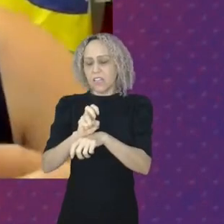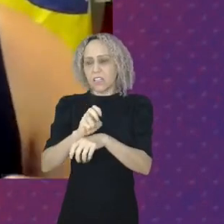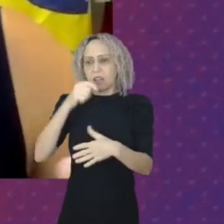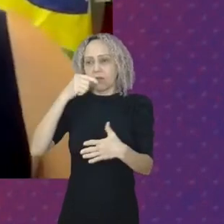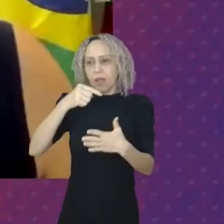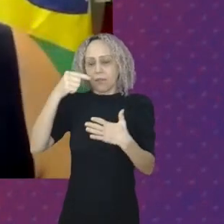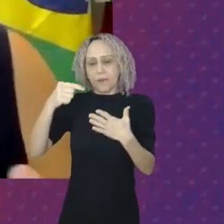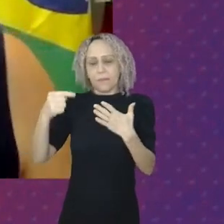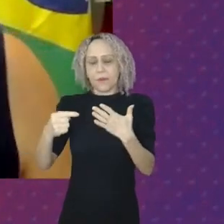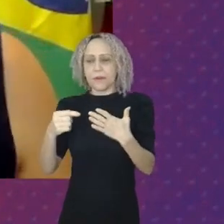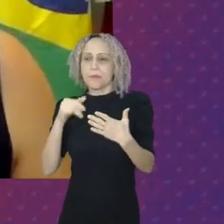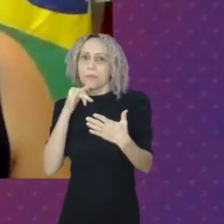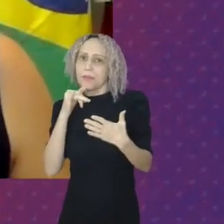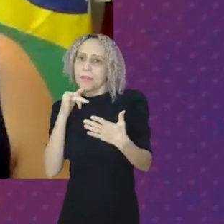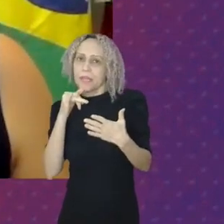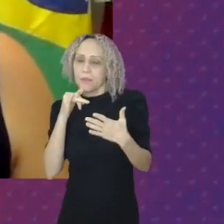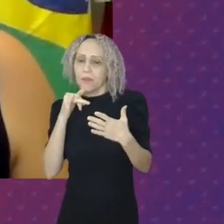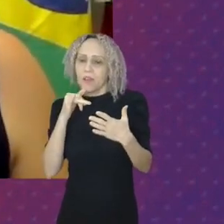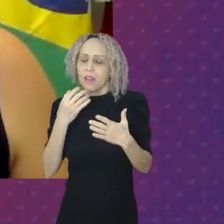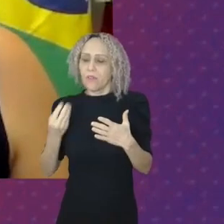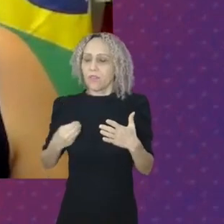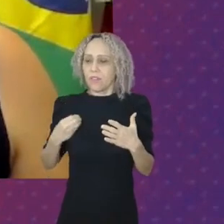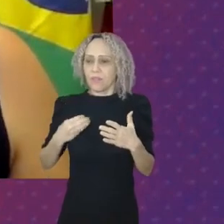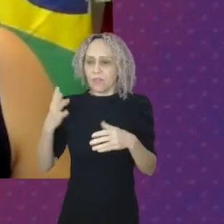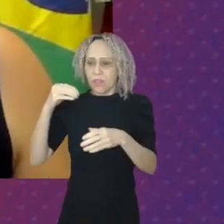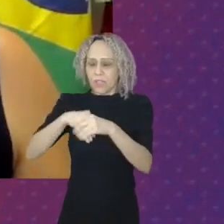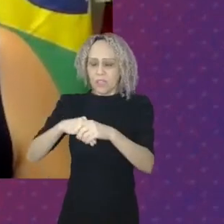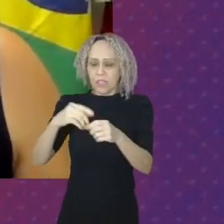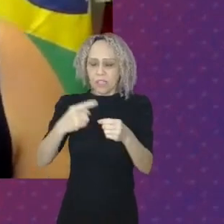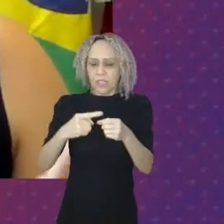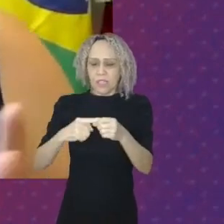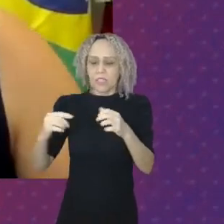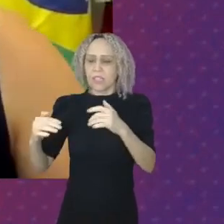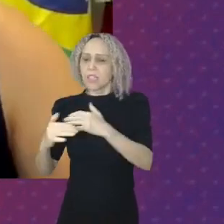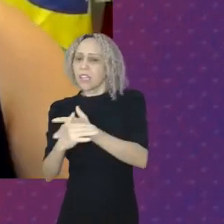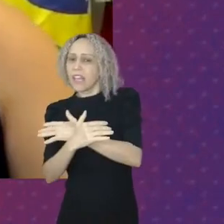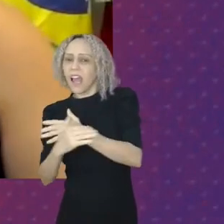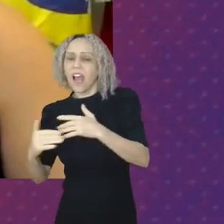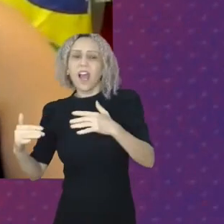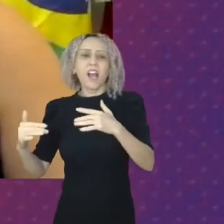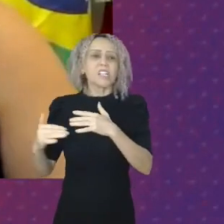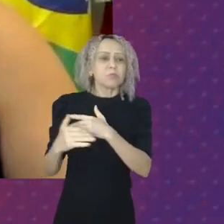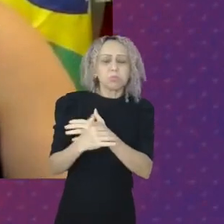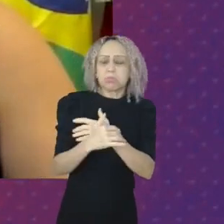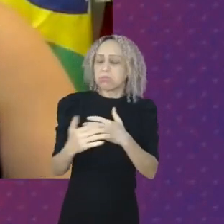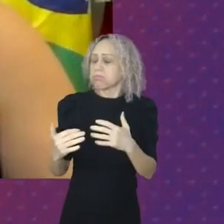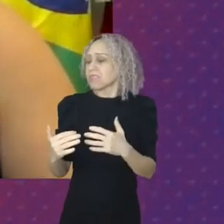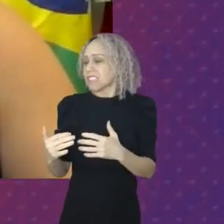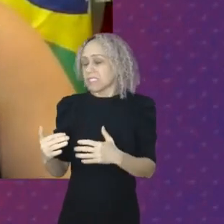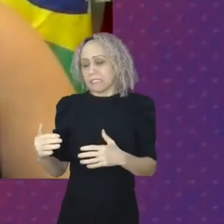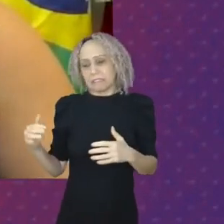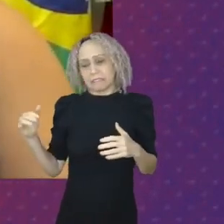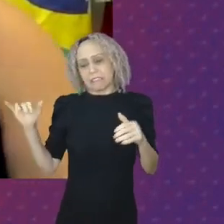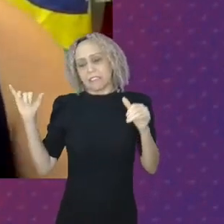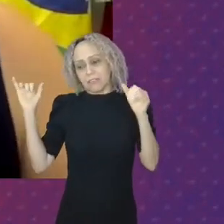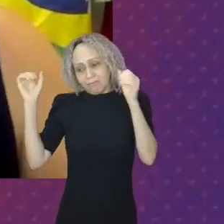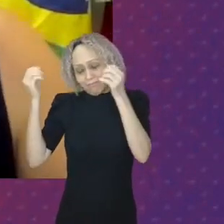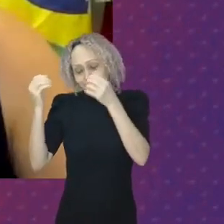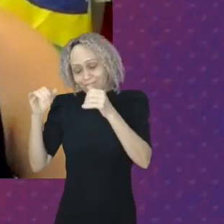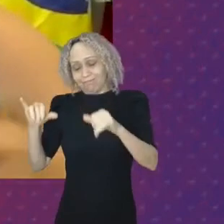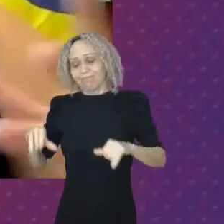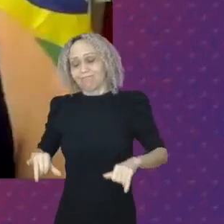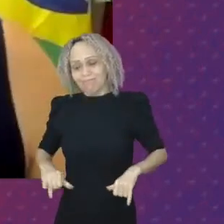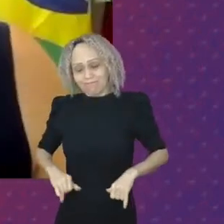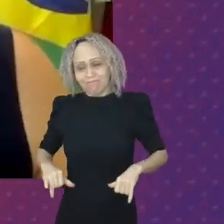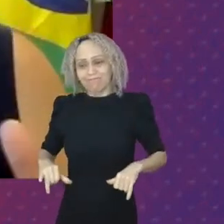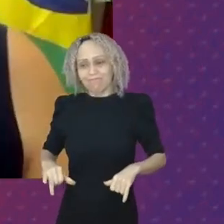a mobilidade urbana afeta diretamente as mulheres, o número de